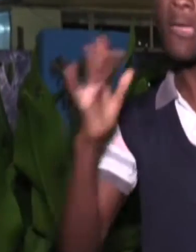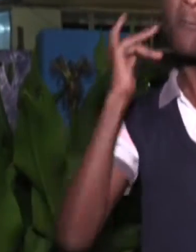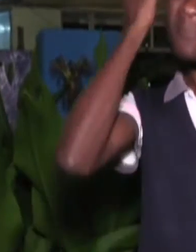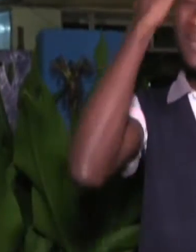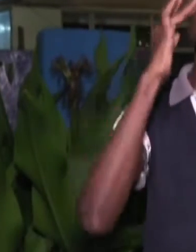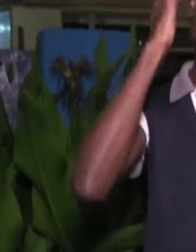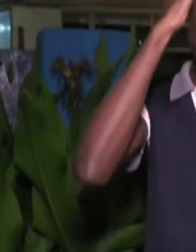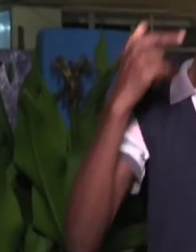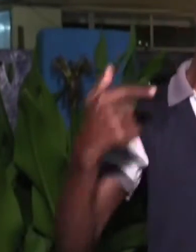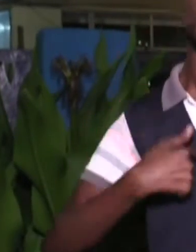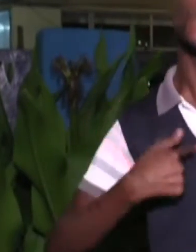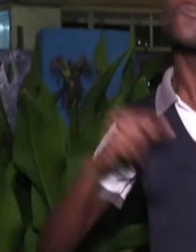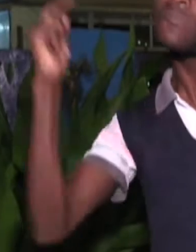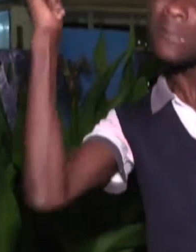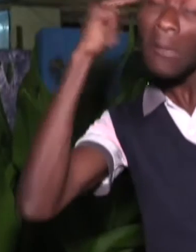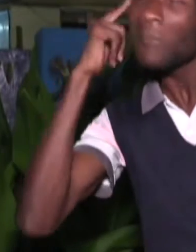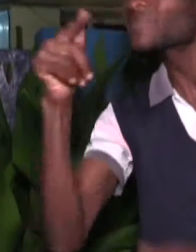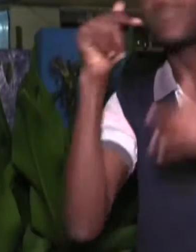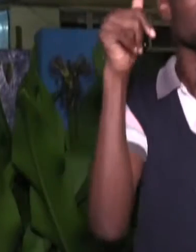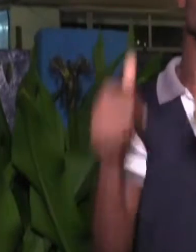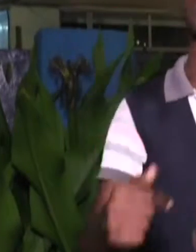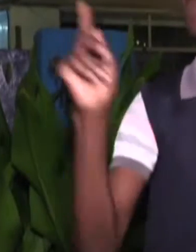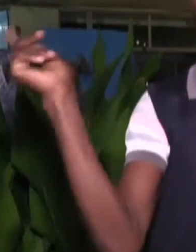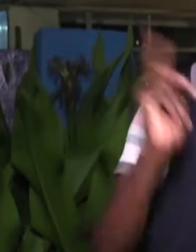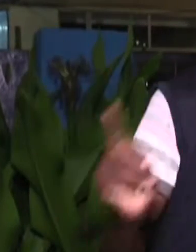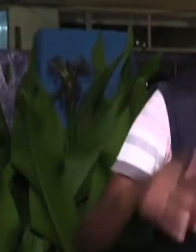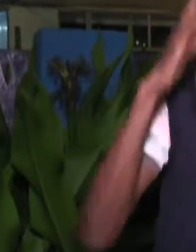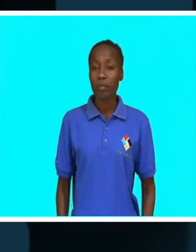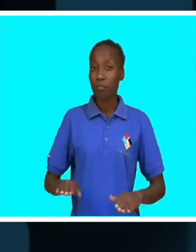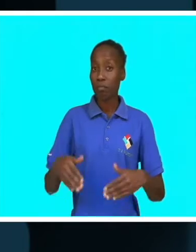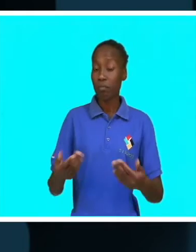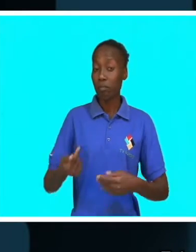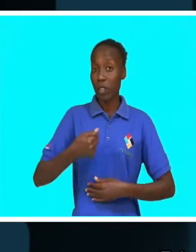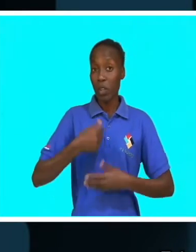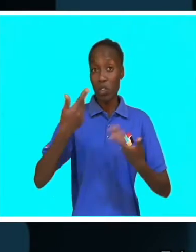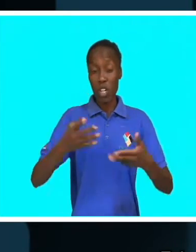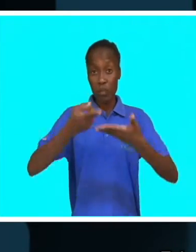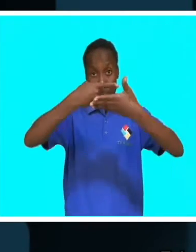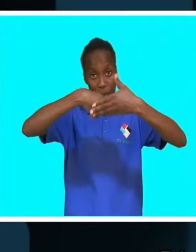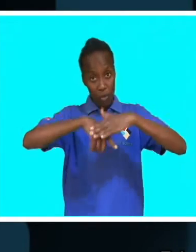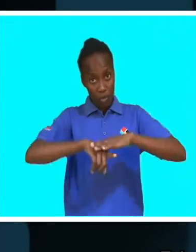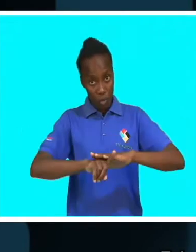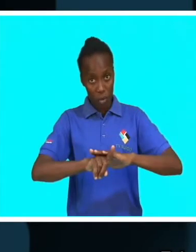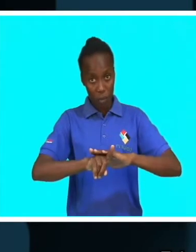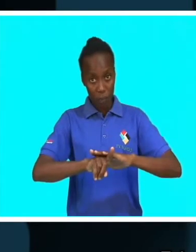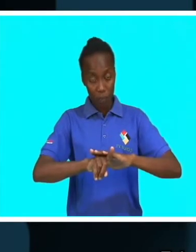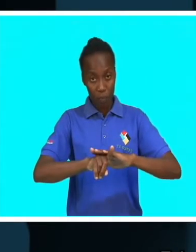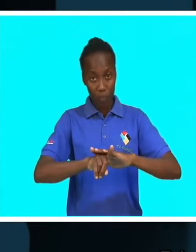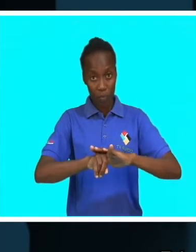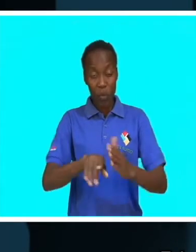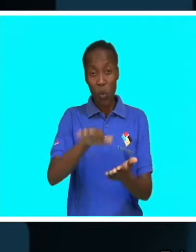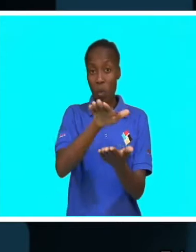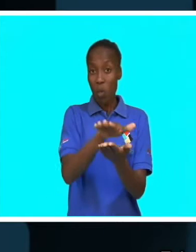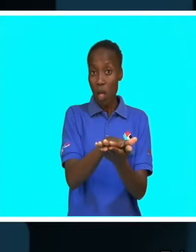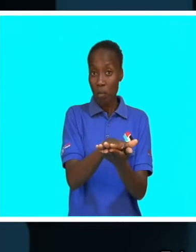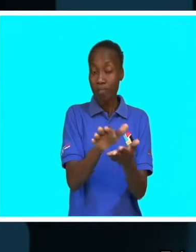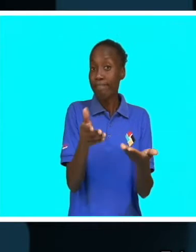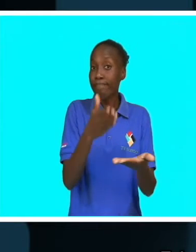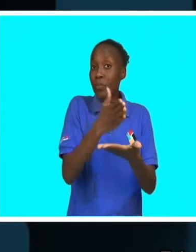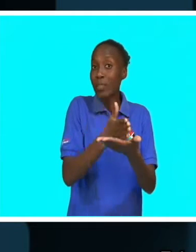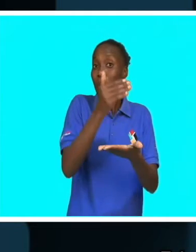Pensaram que eu fosse um maluco. Eu já fui a uma administração.